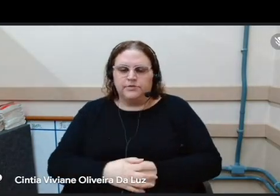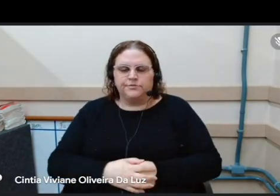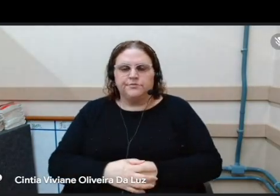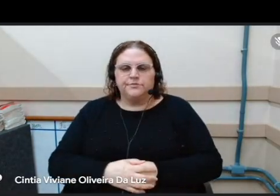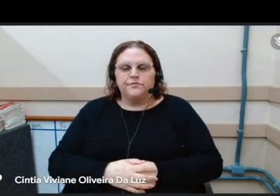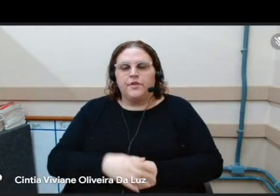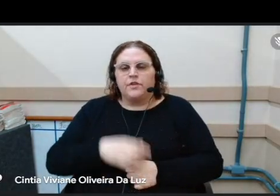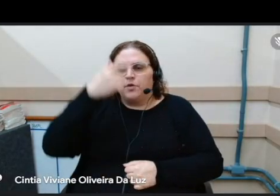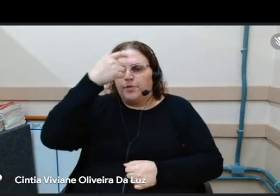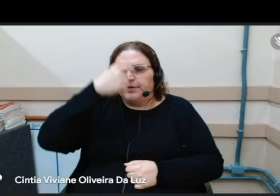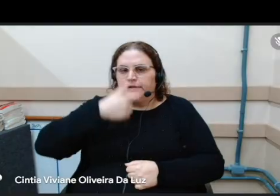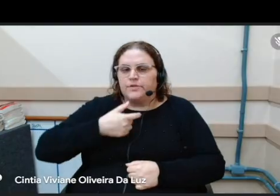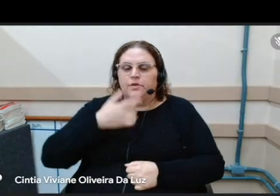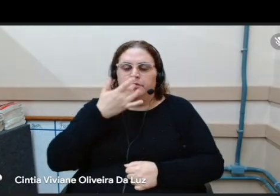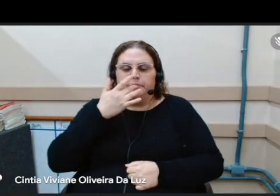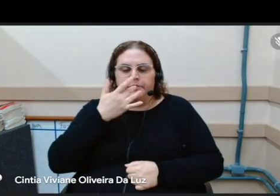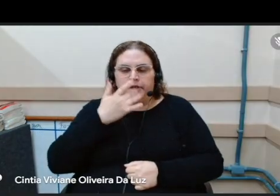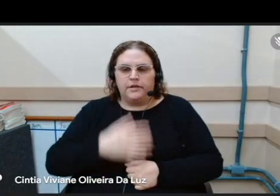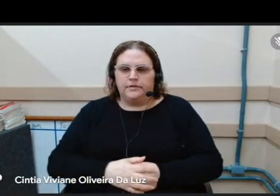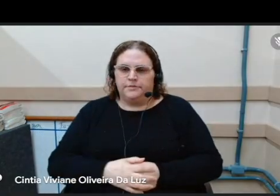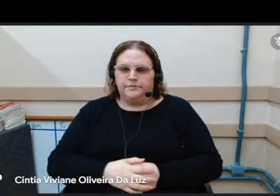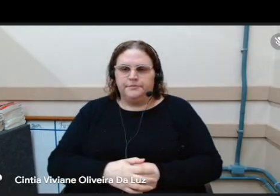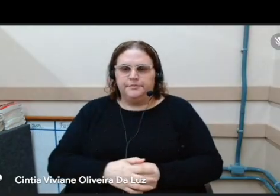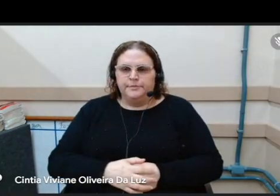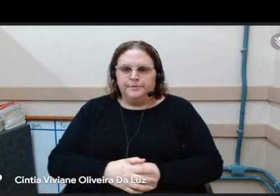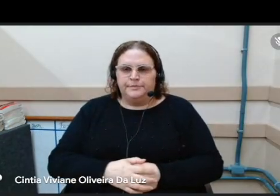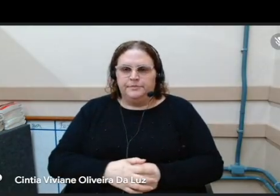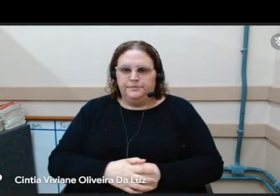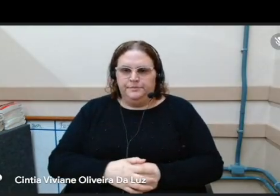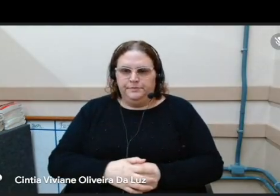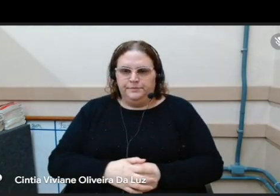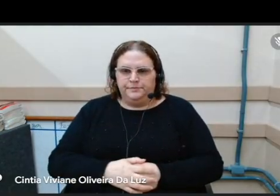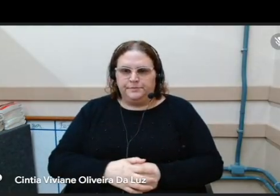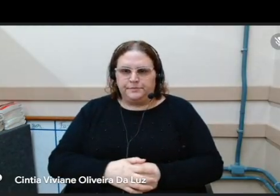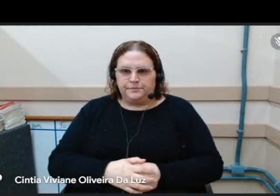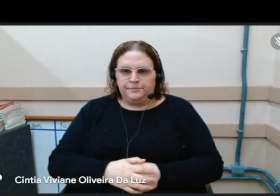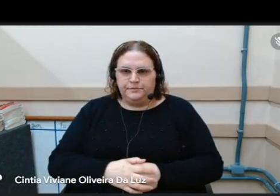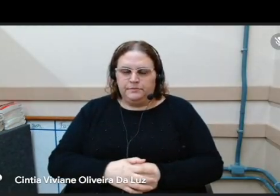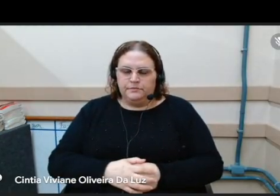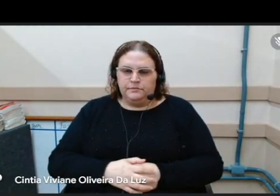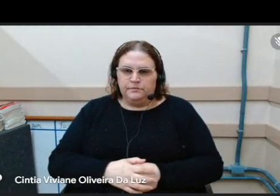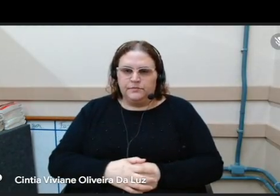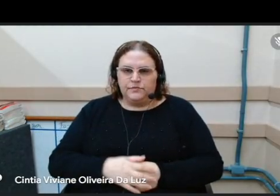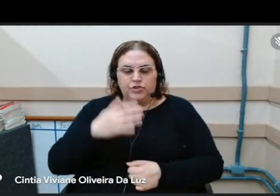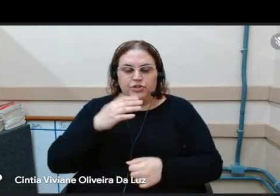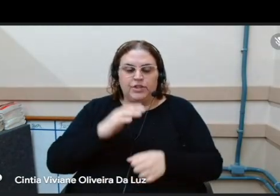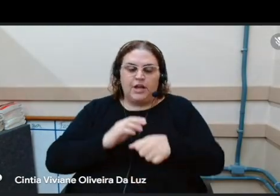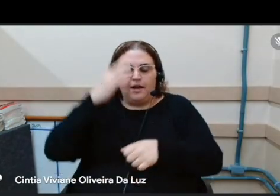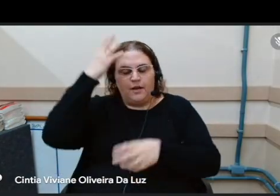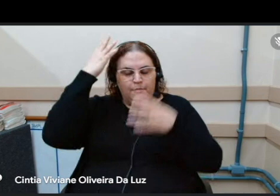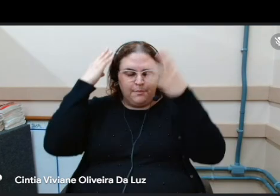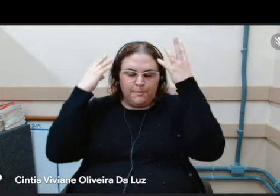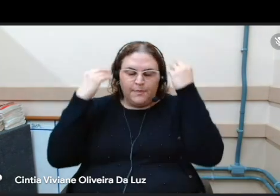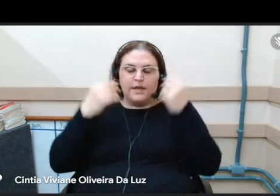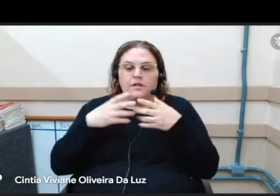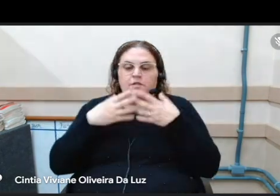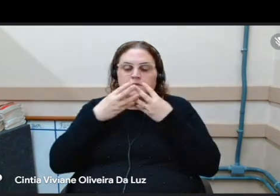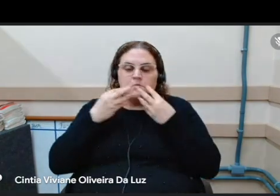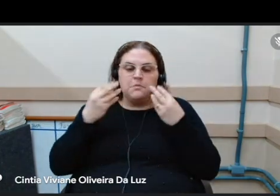uma pessoa branca eh de cabelos Barb e Bigode bastante